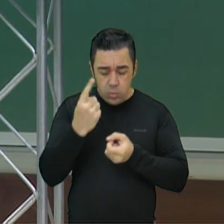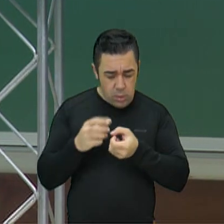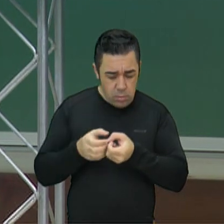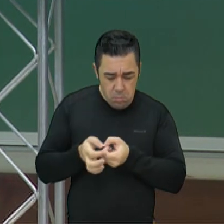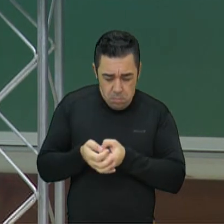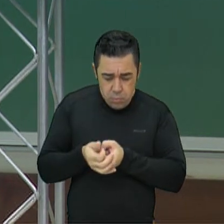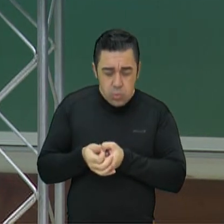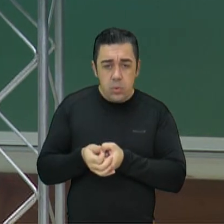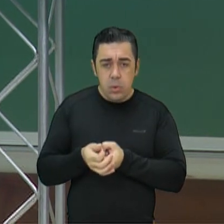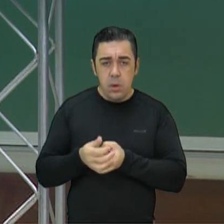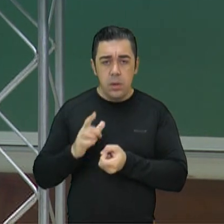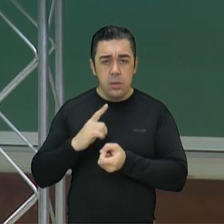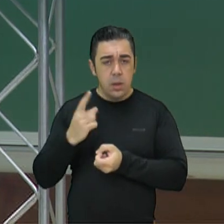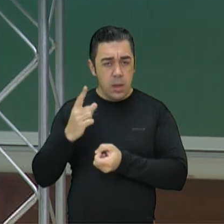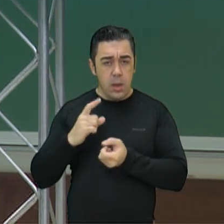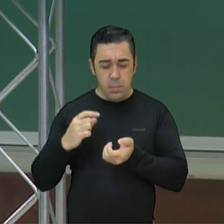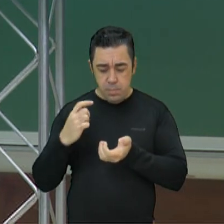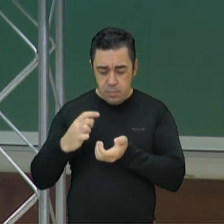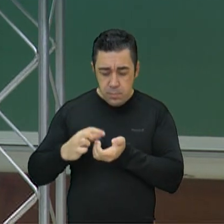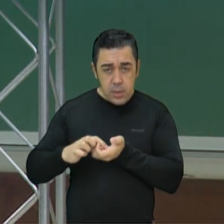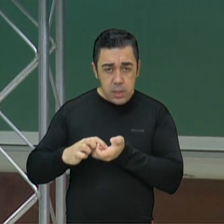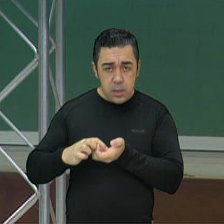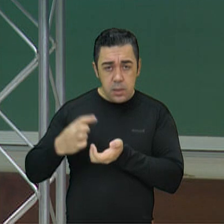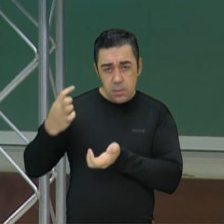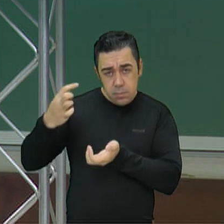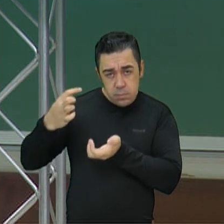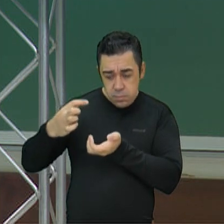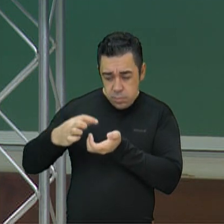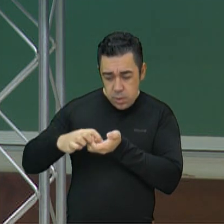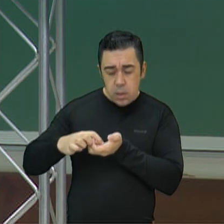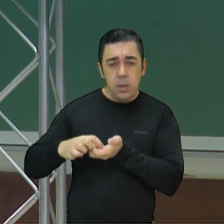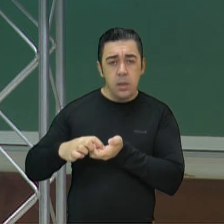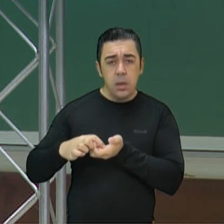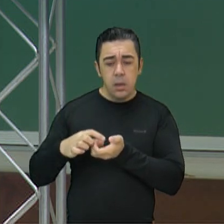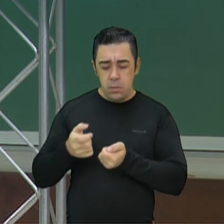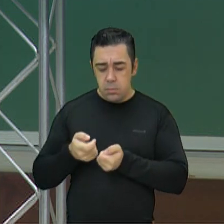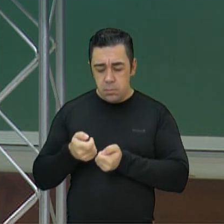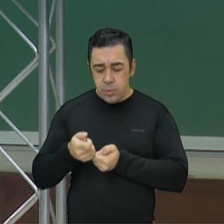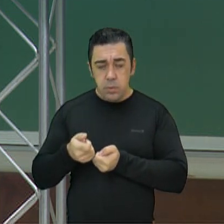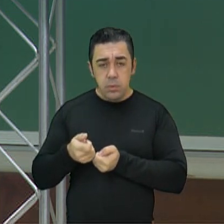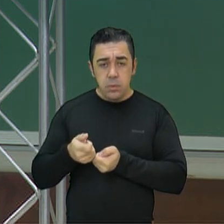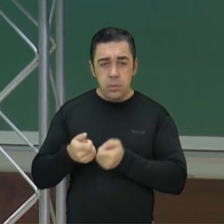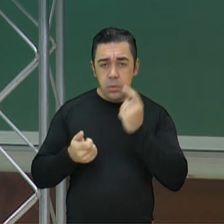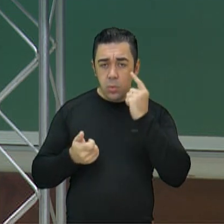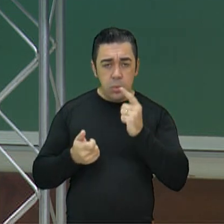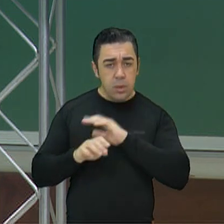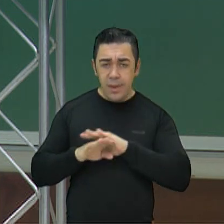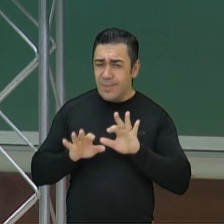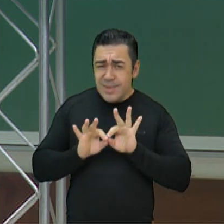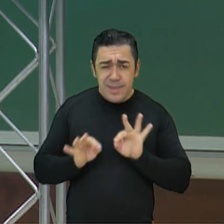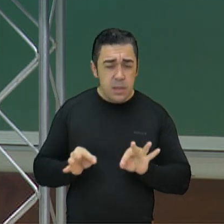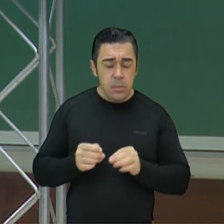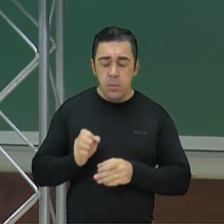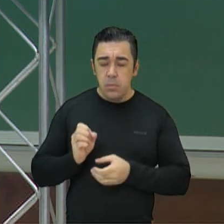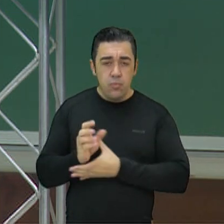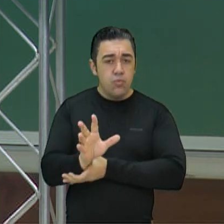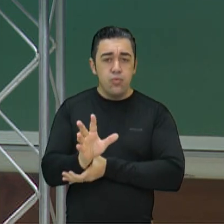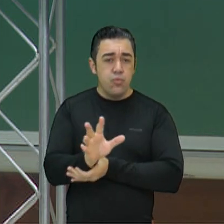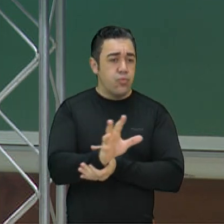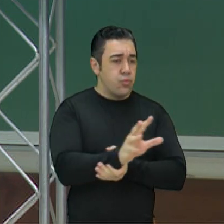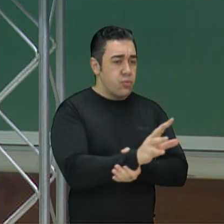lanterna, a pilha, no caso, e o interruptor. É o circuito mais simples que tem,